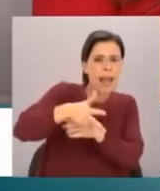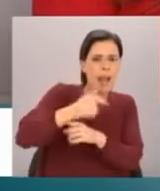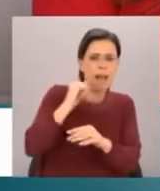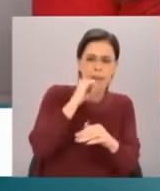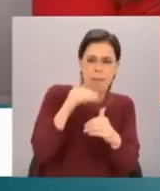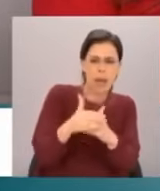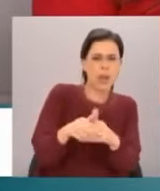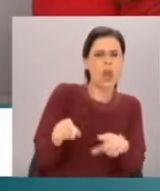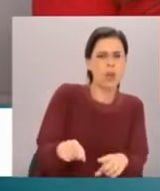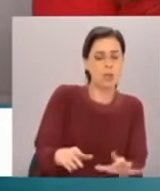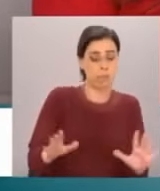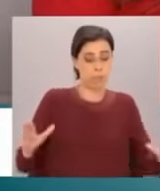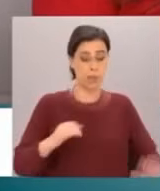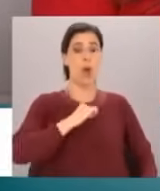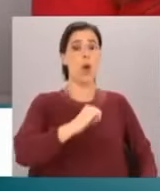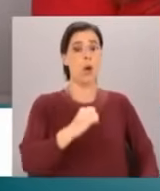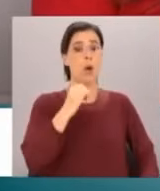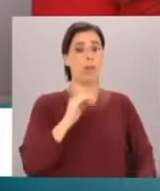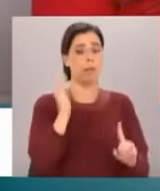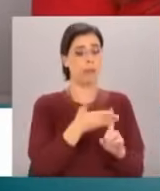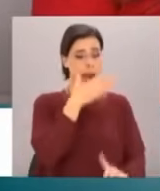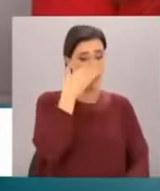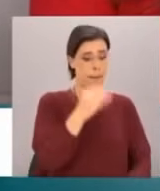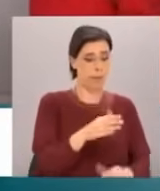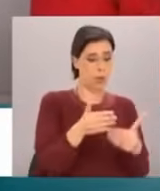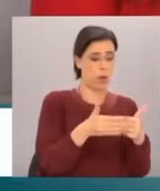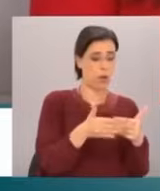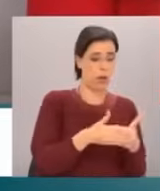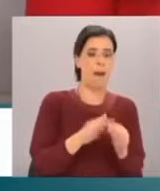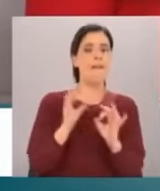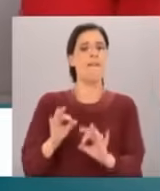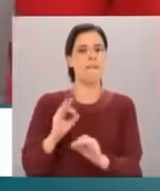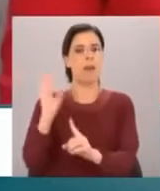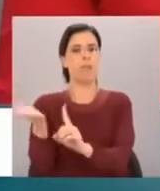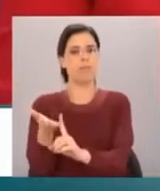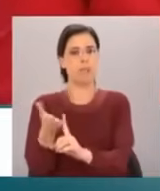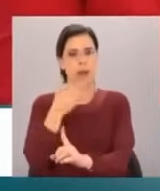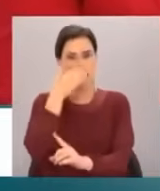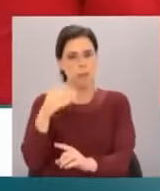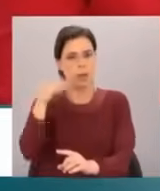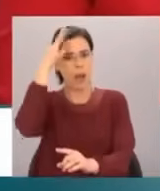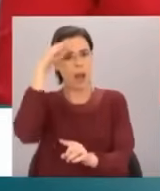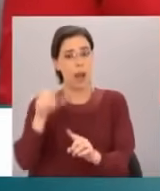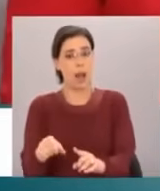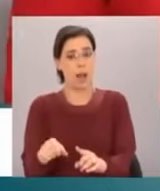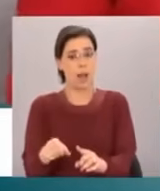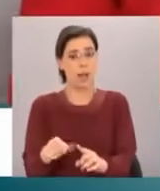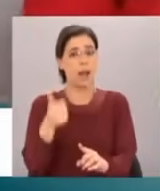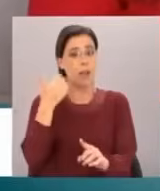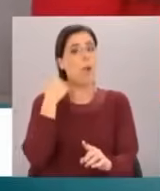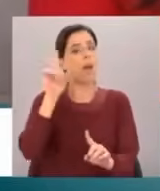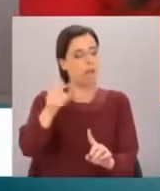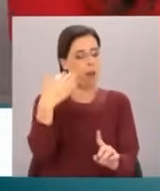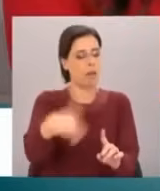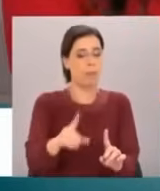câmeras em matadouros o pai é contra a criminalização do abandono dos idosos mas é a favor da Cremação é abrir mão dos animais é mais informações